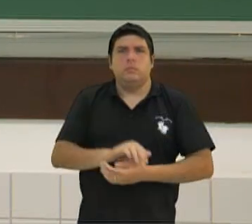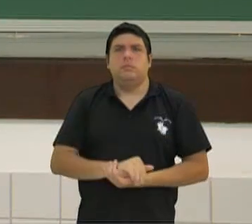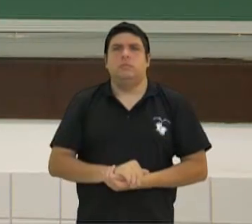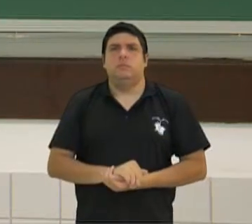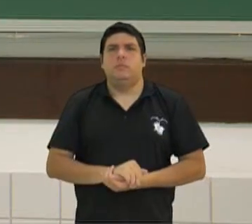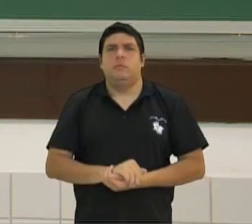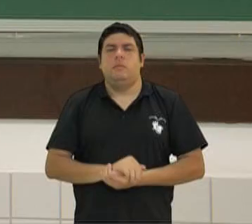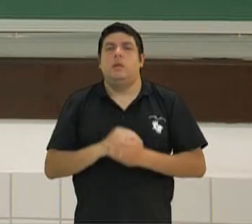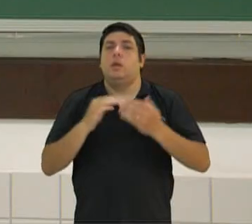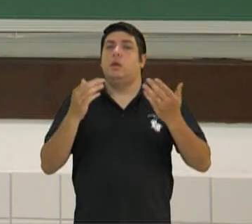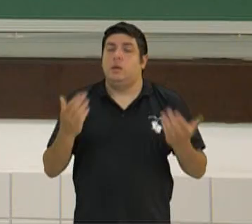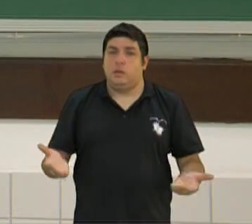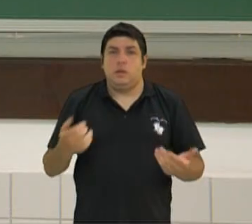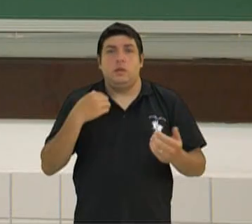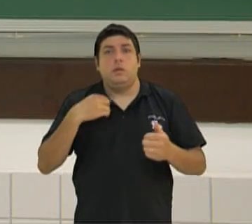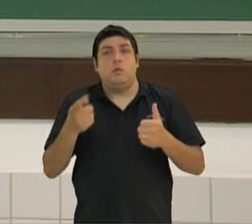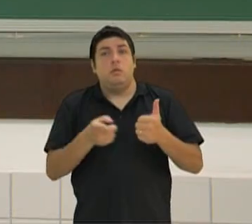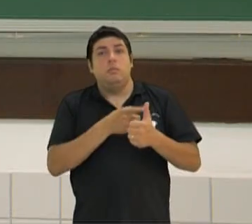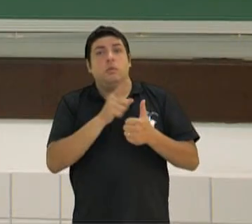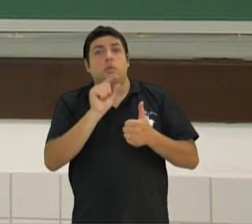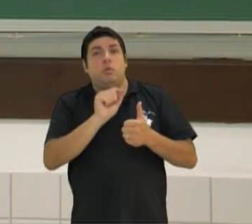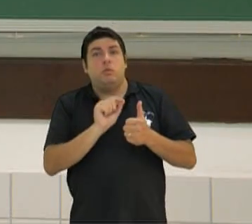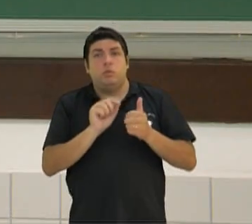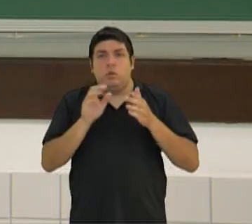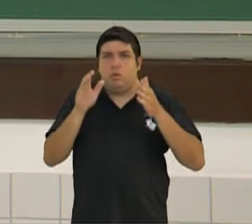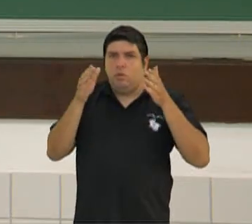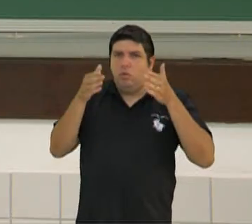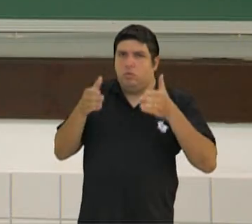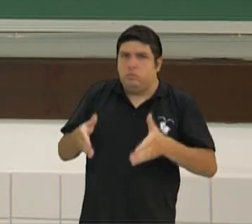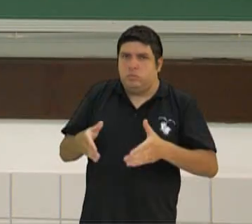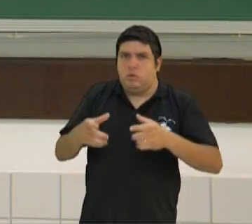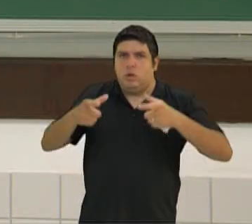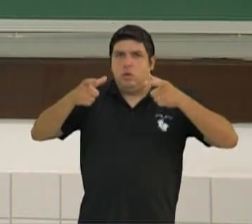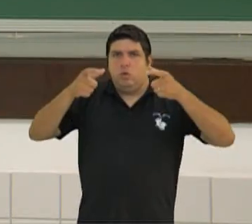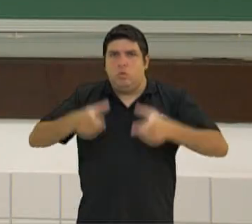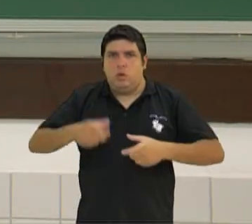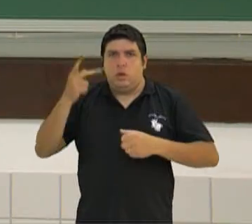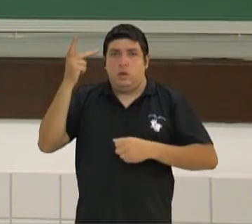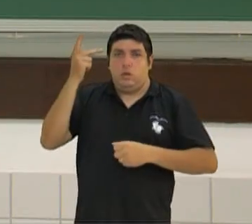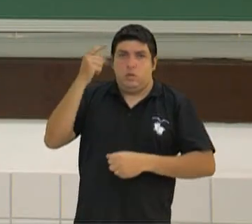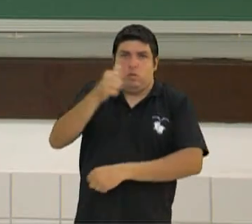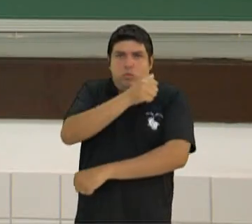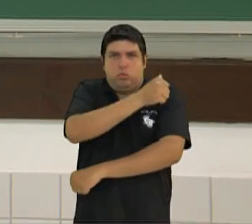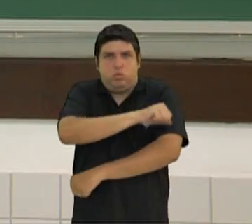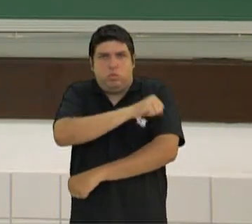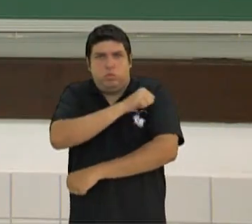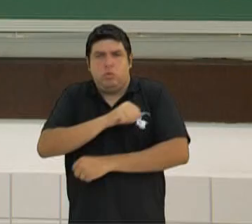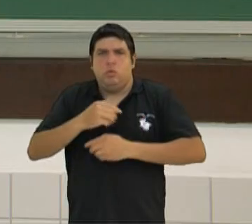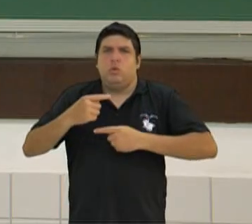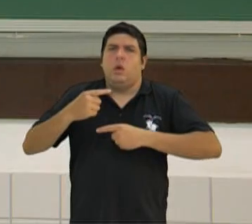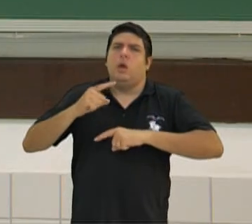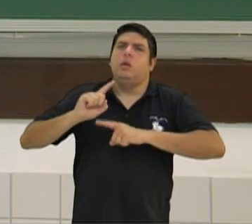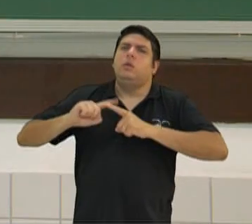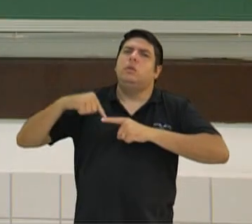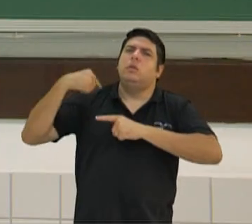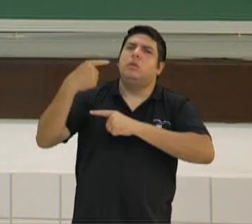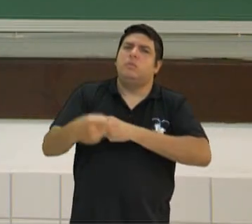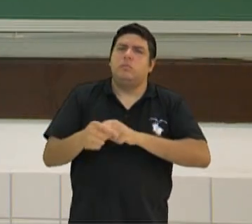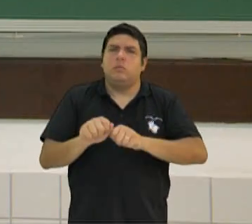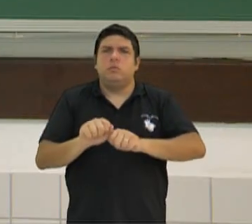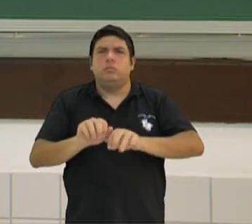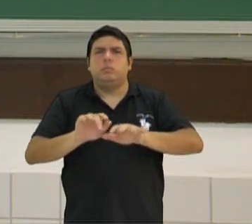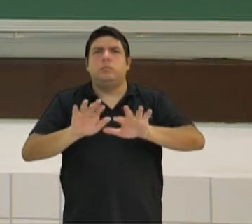território. Por isso que a gente diz, primeiro teve a concentração, depois ela começa a se espalhar por todo o território ali.